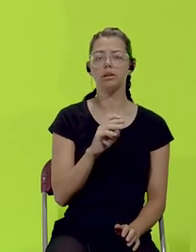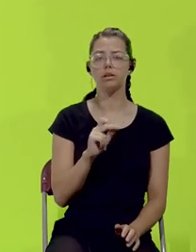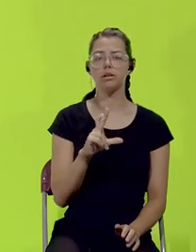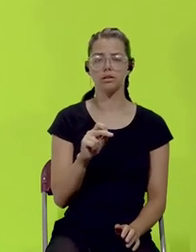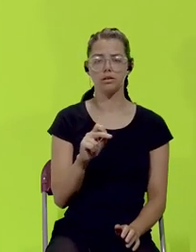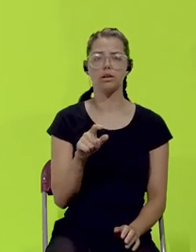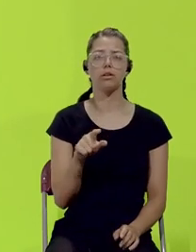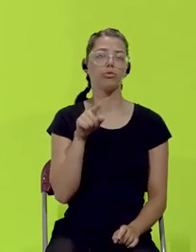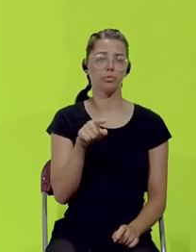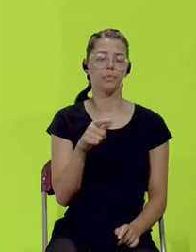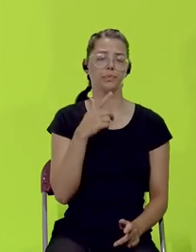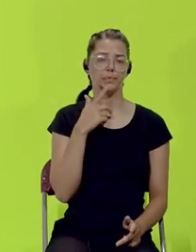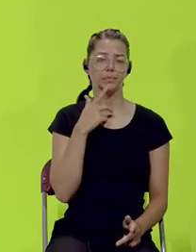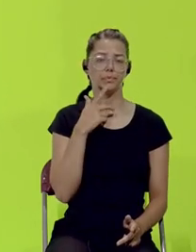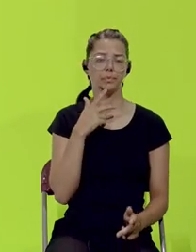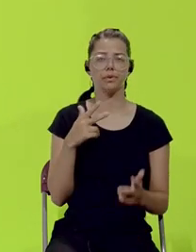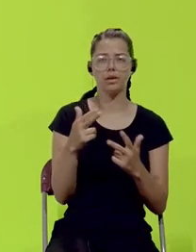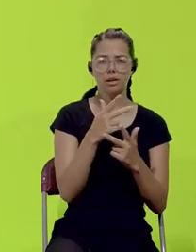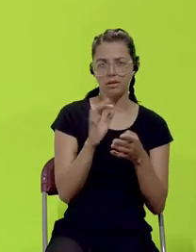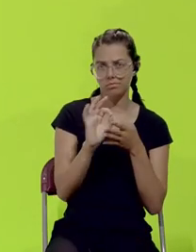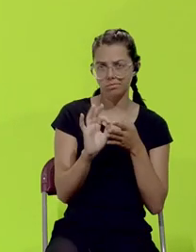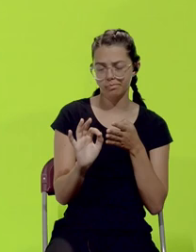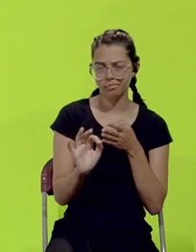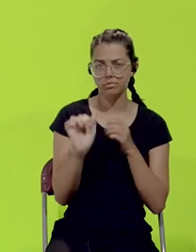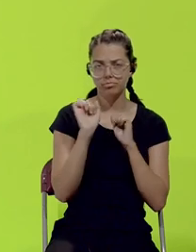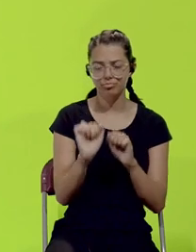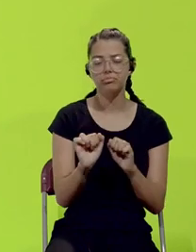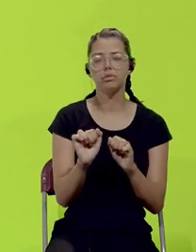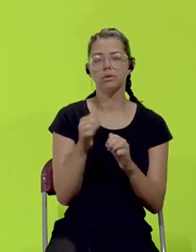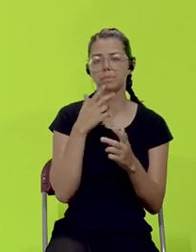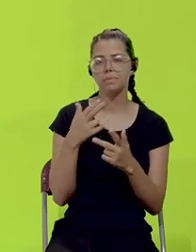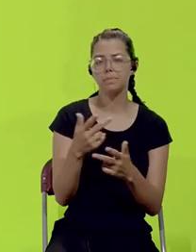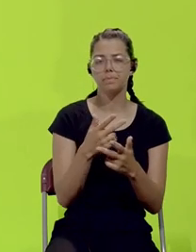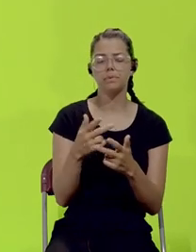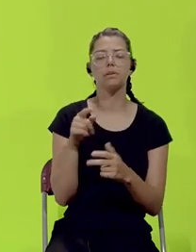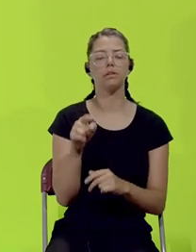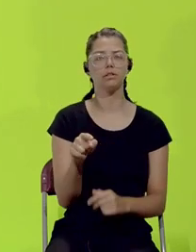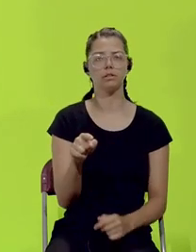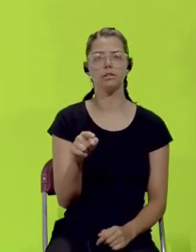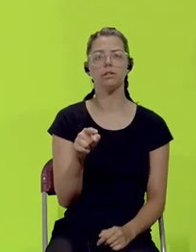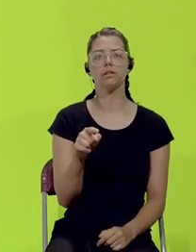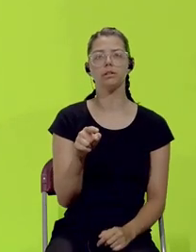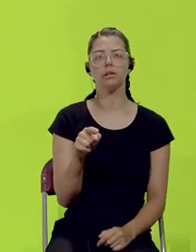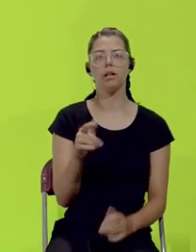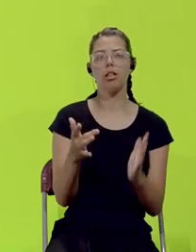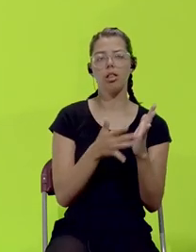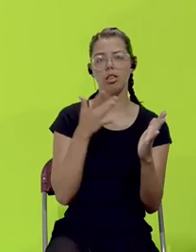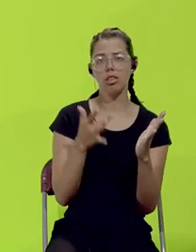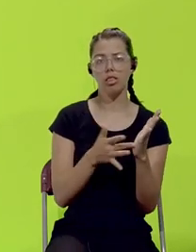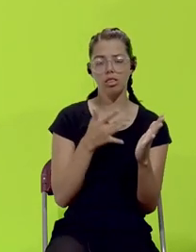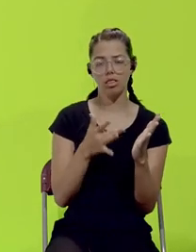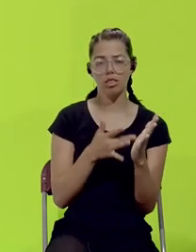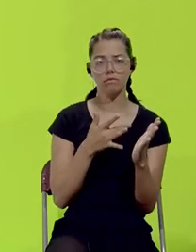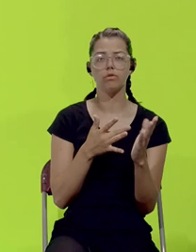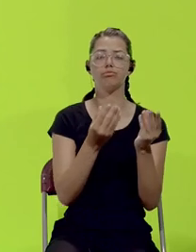como crítica especializada, ponderas tratar de uma forma diferente um livro por ter